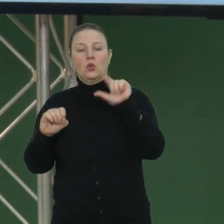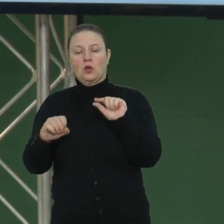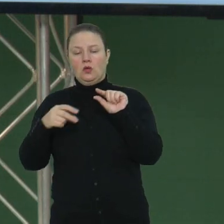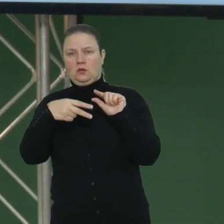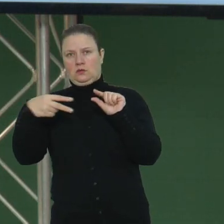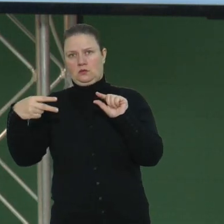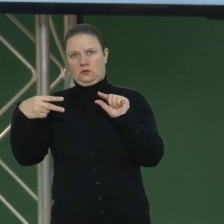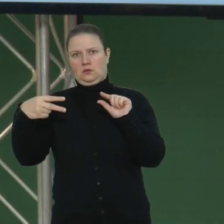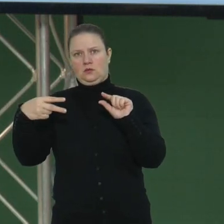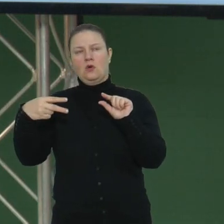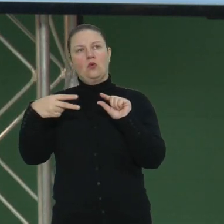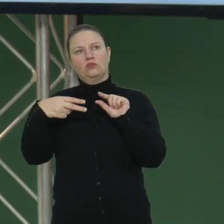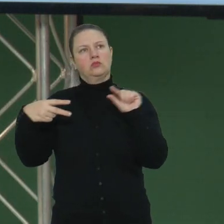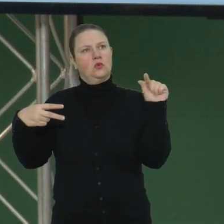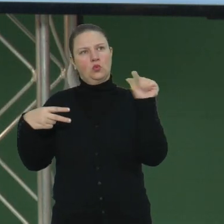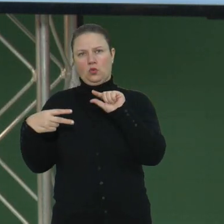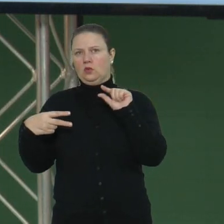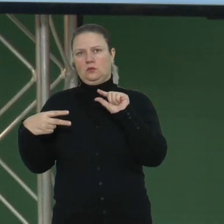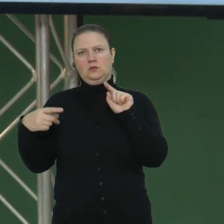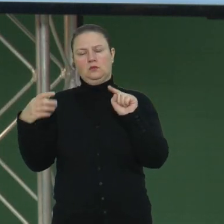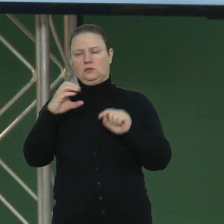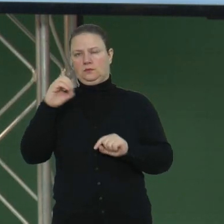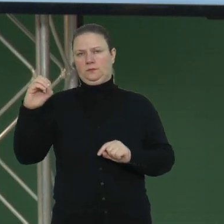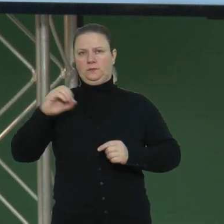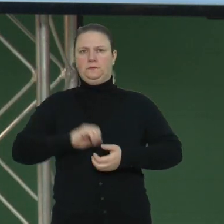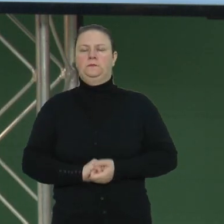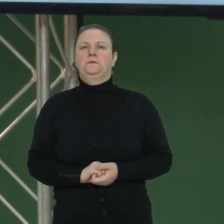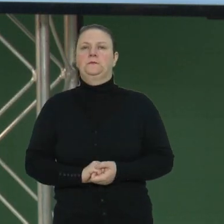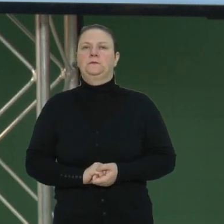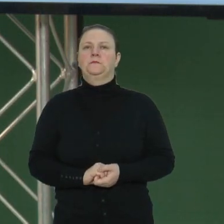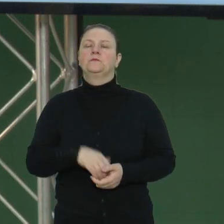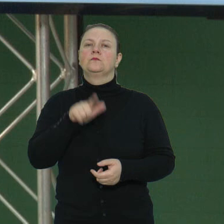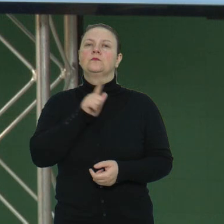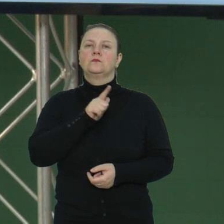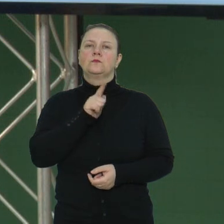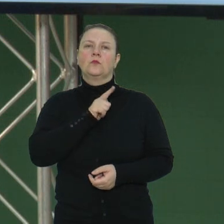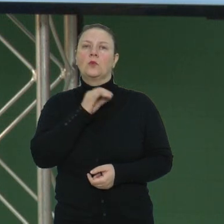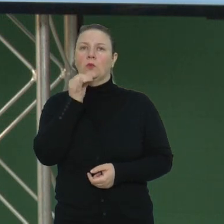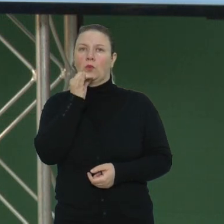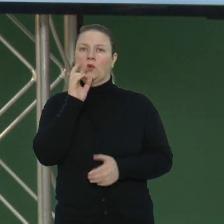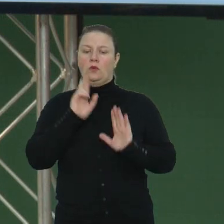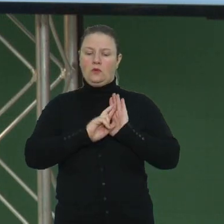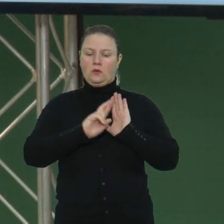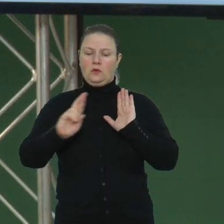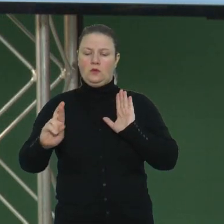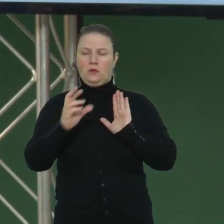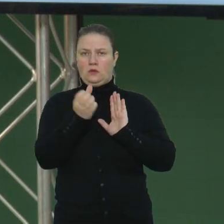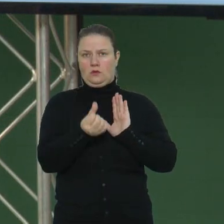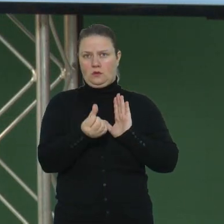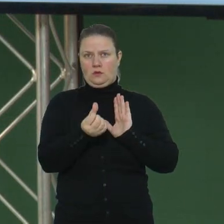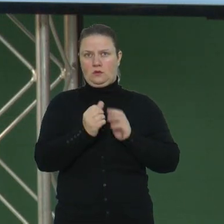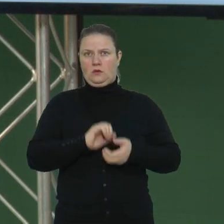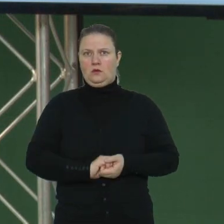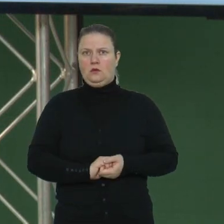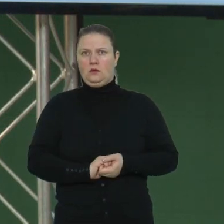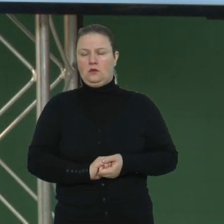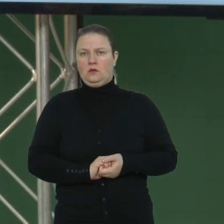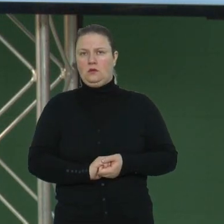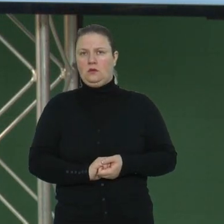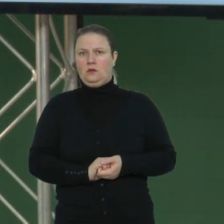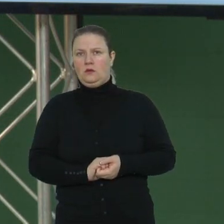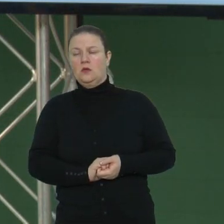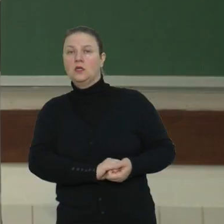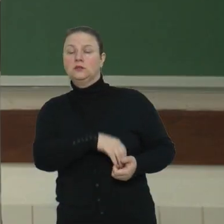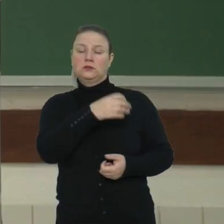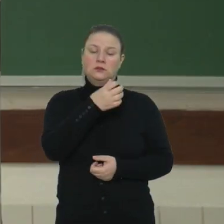uns exemplos para vocês também. O módulo, que número que tem o módulo que resulta em 6? Ou ele vai ser o módulo de 6, ou